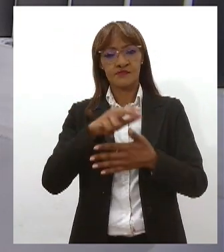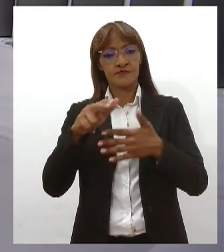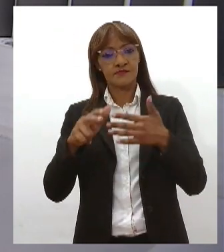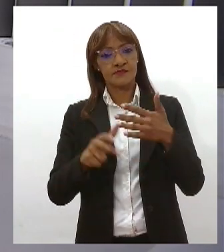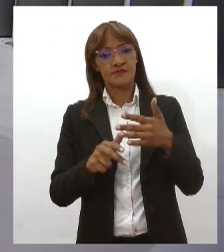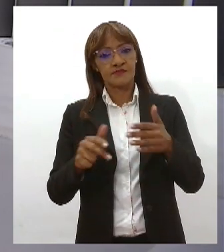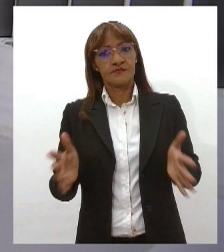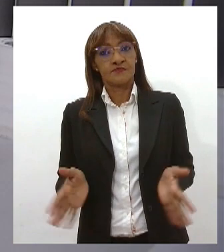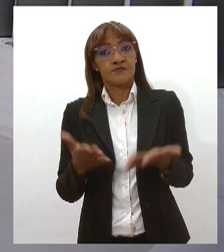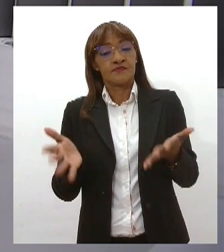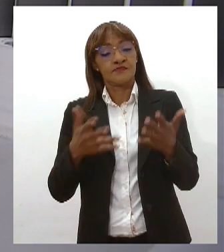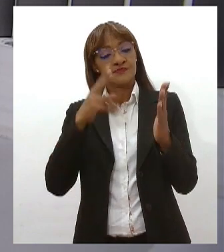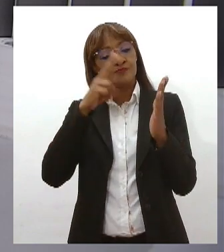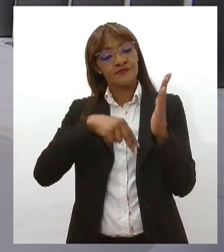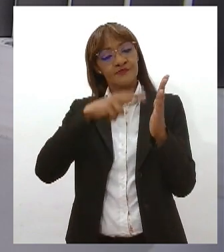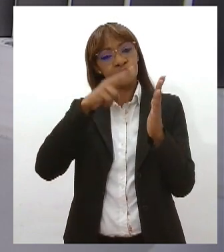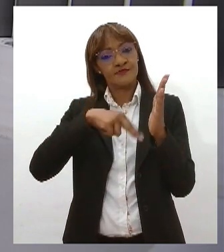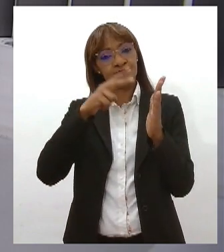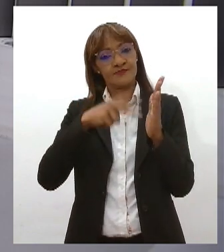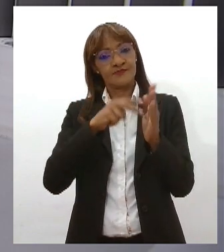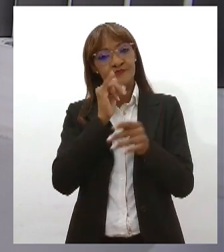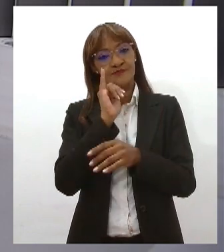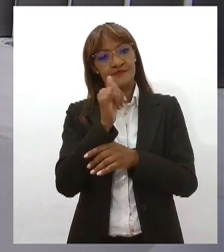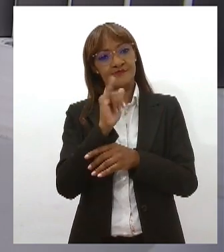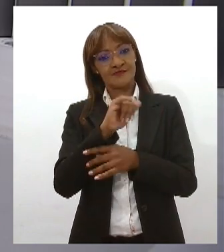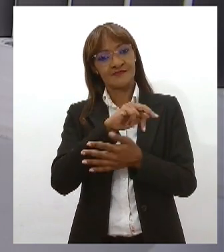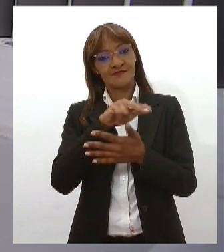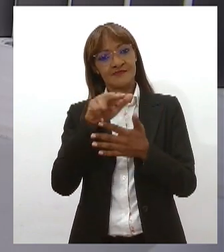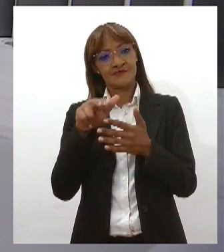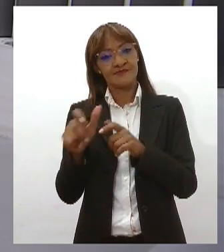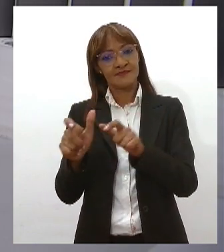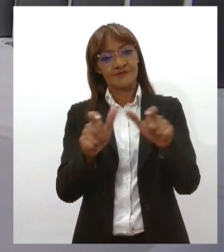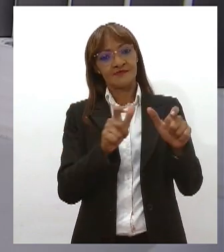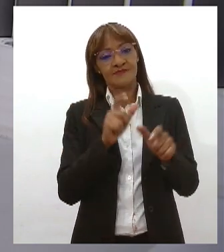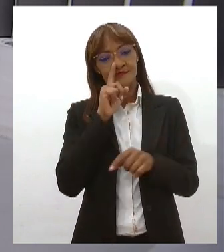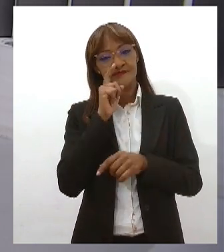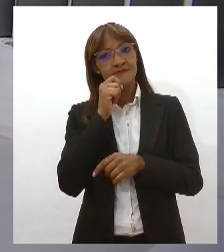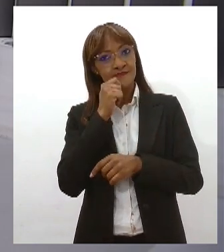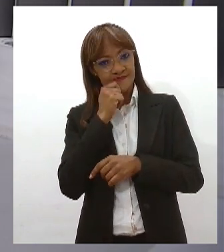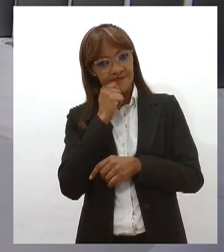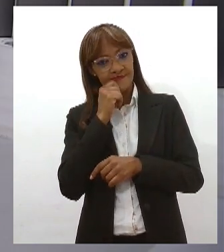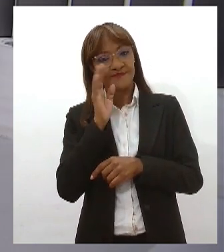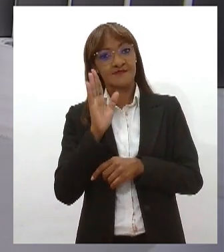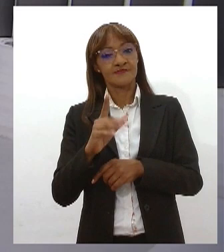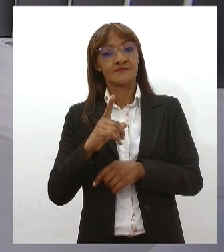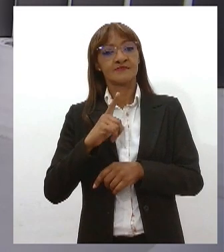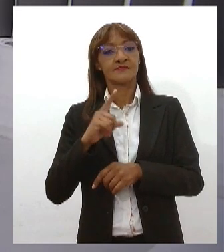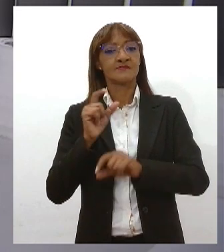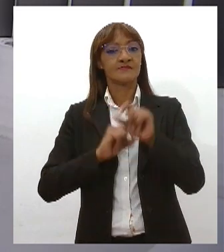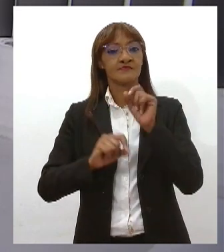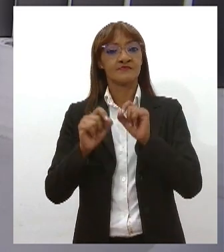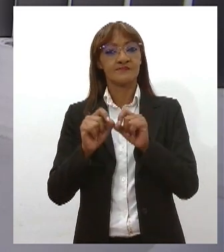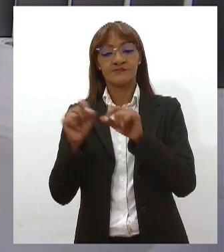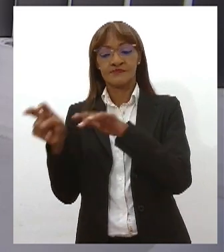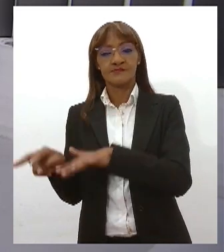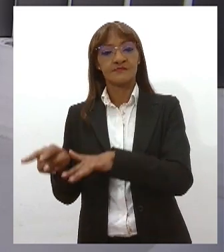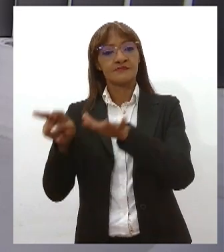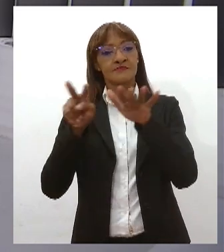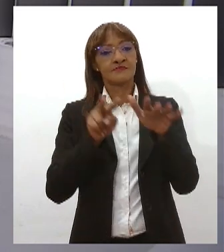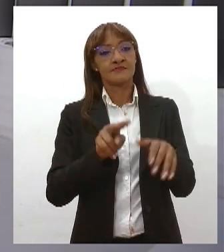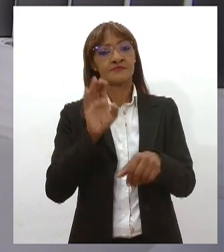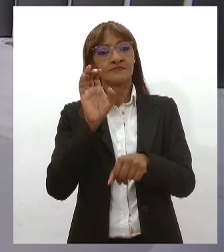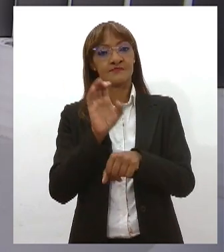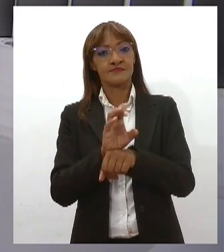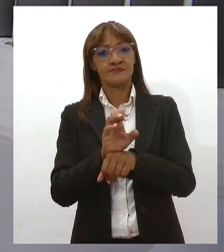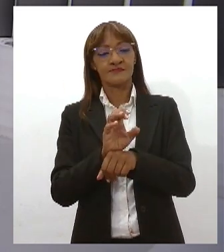leitura e contação em diferentes pontos de Aracaju. As atividades fazem parte da Semana Estadual dos Contadores de